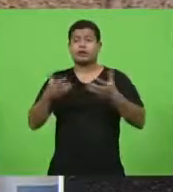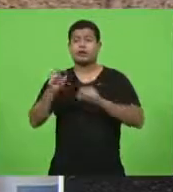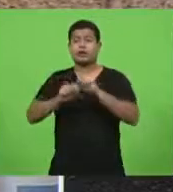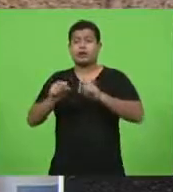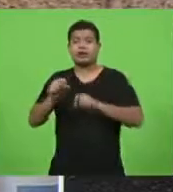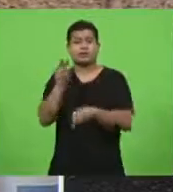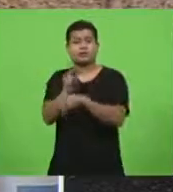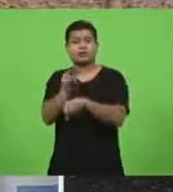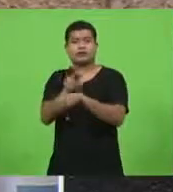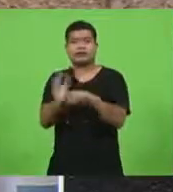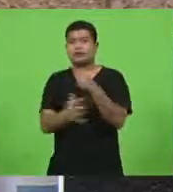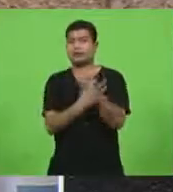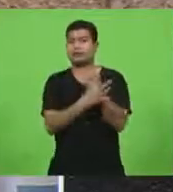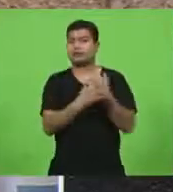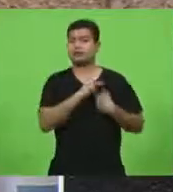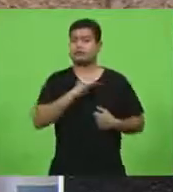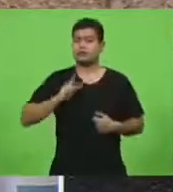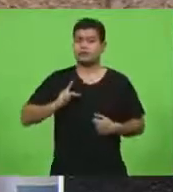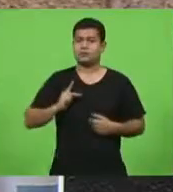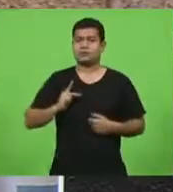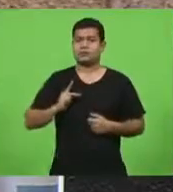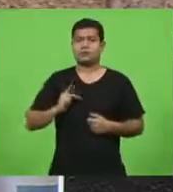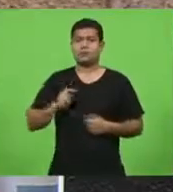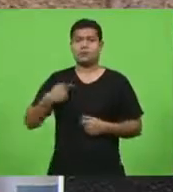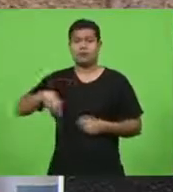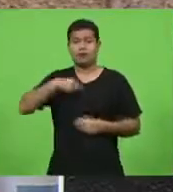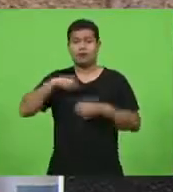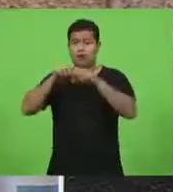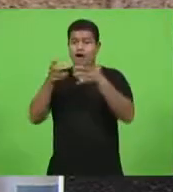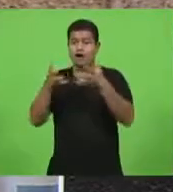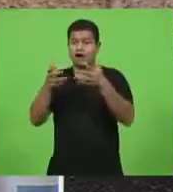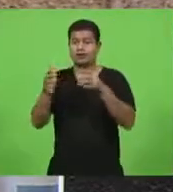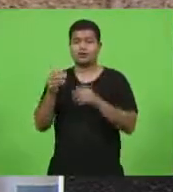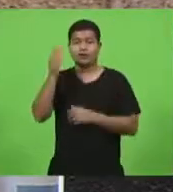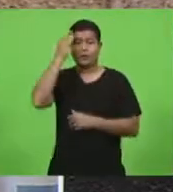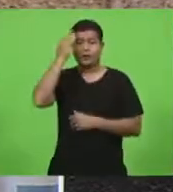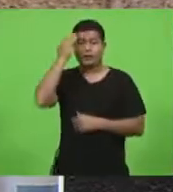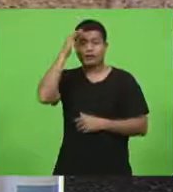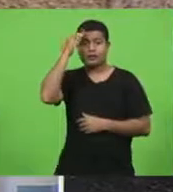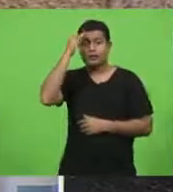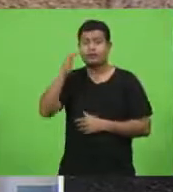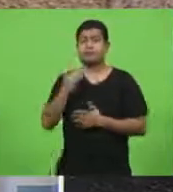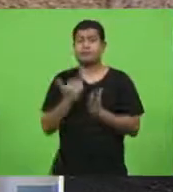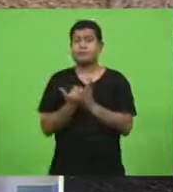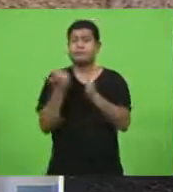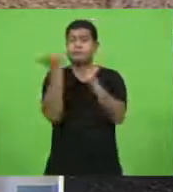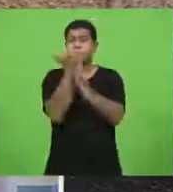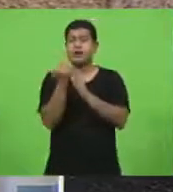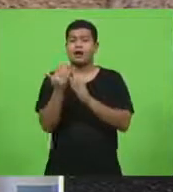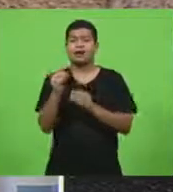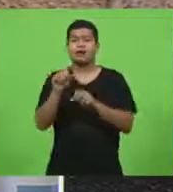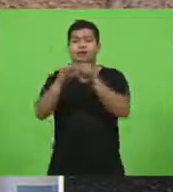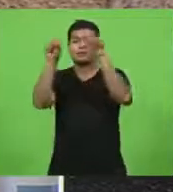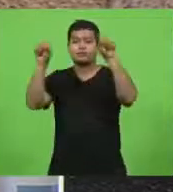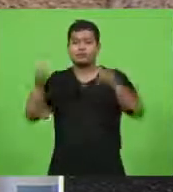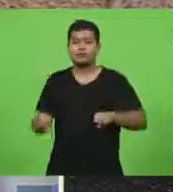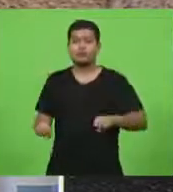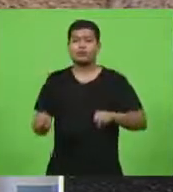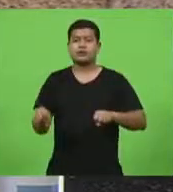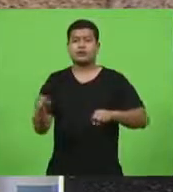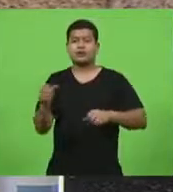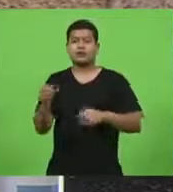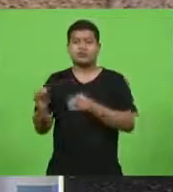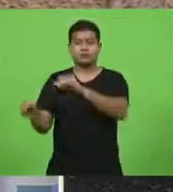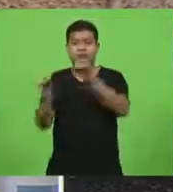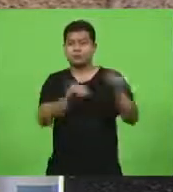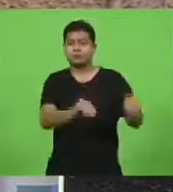E esse sistema de movimentação também a gente gostaria de fazer questionamentos através por ele ali, porque nós temos